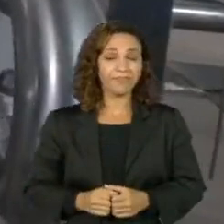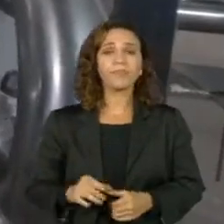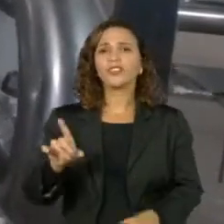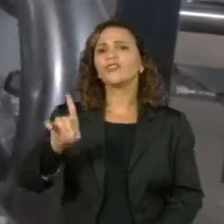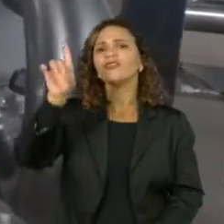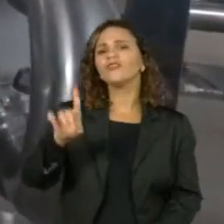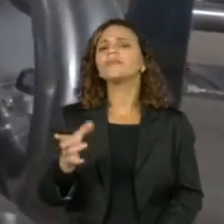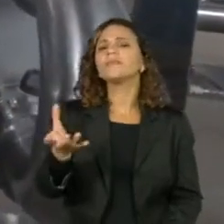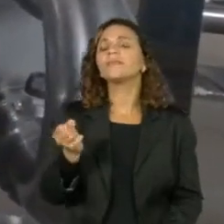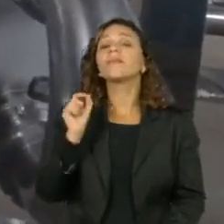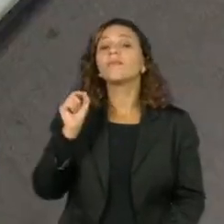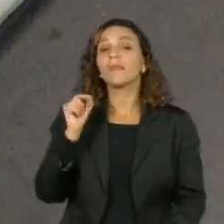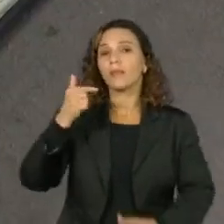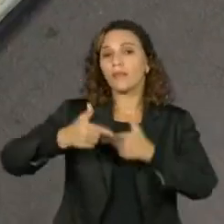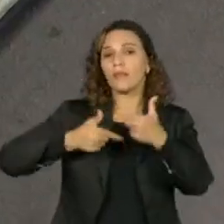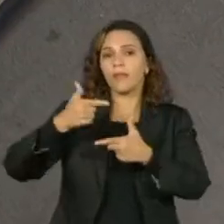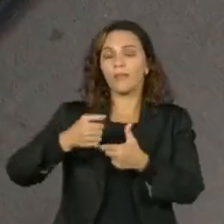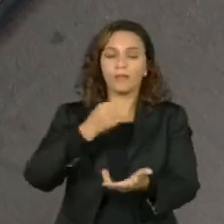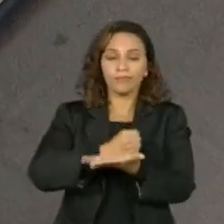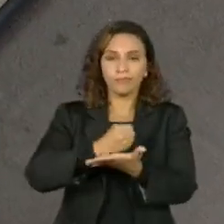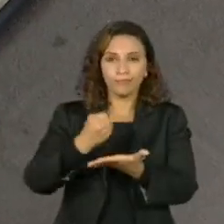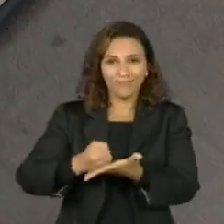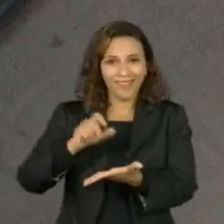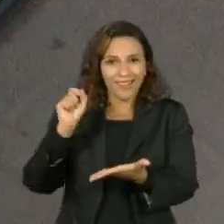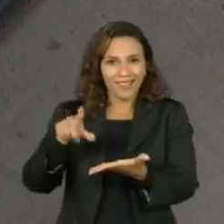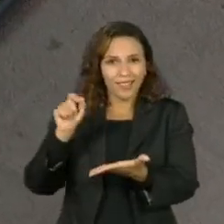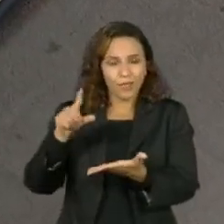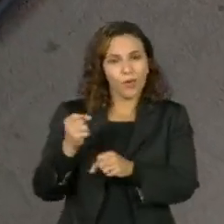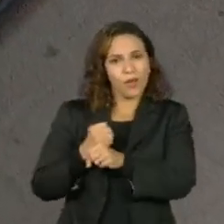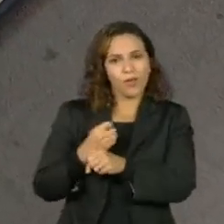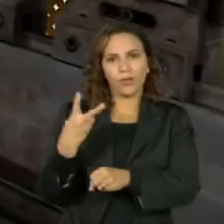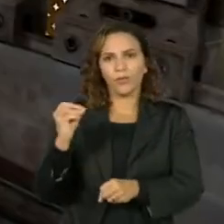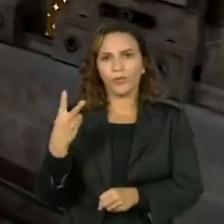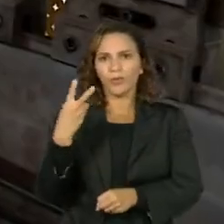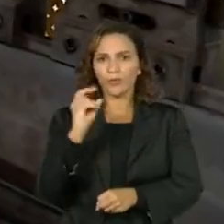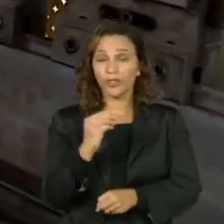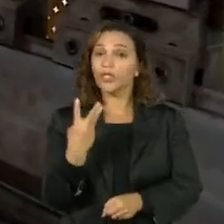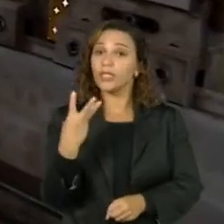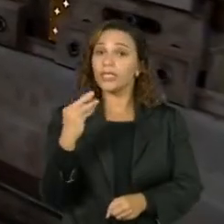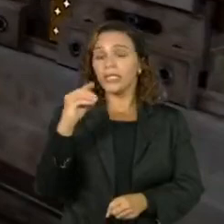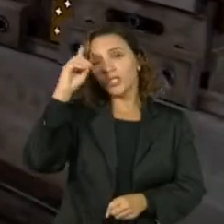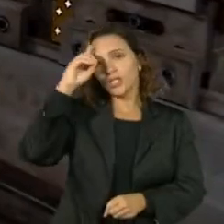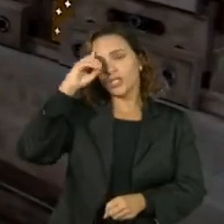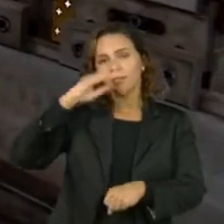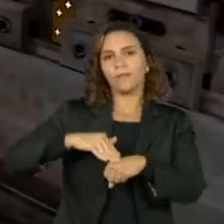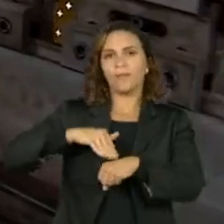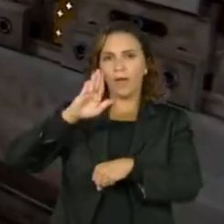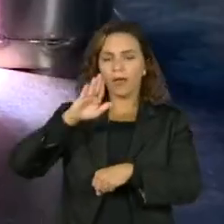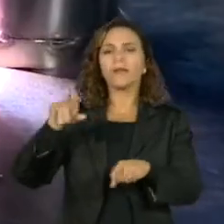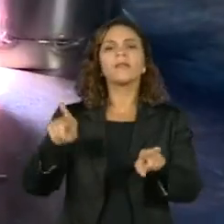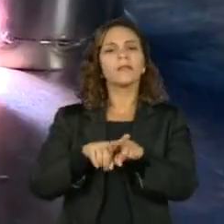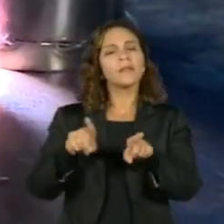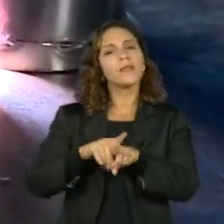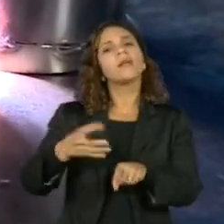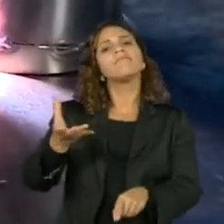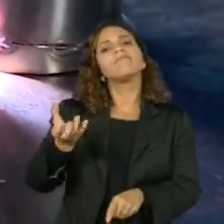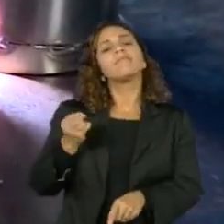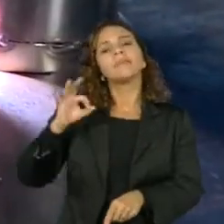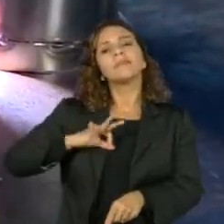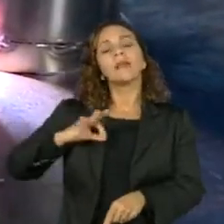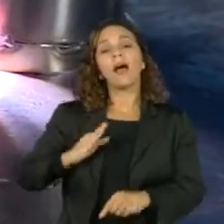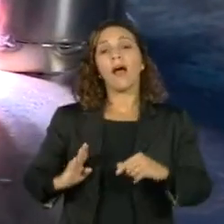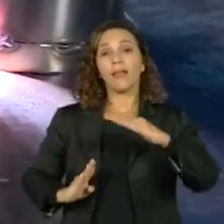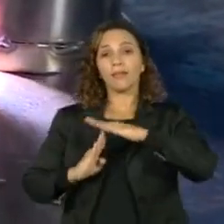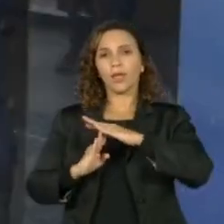ao abono quem trabalhou com carteira assinada em 2020 por pelo menos 30 dias e recebeu até 2 salários